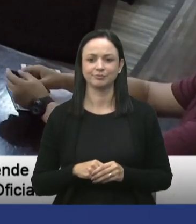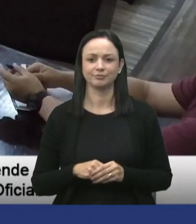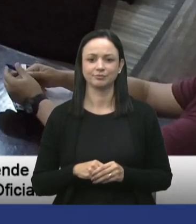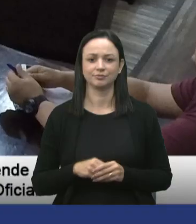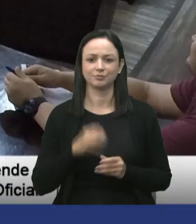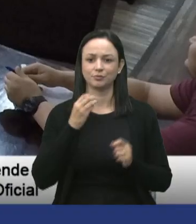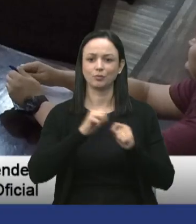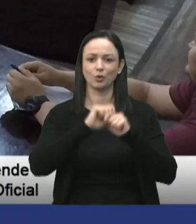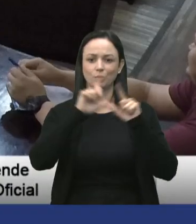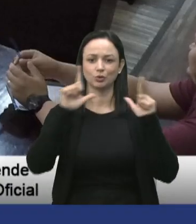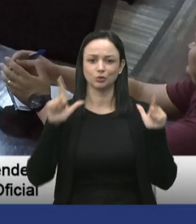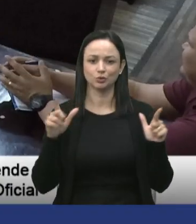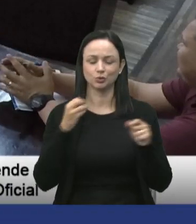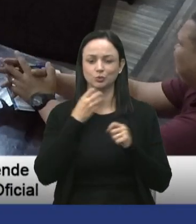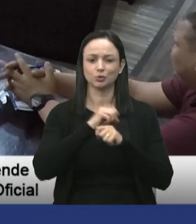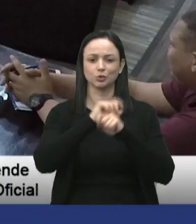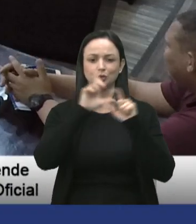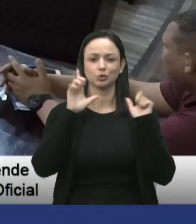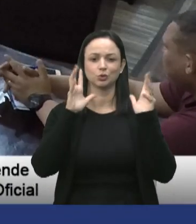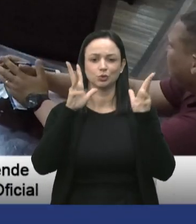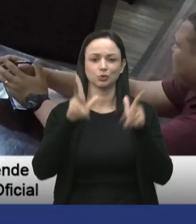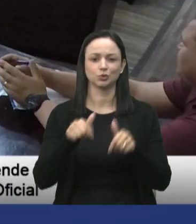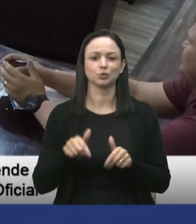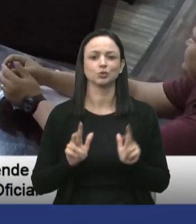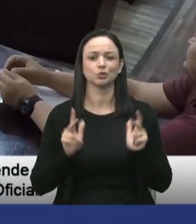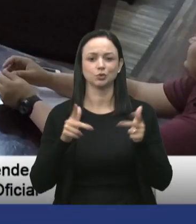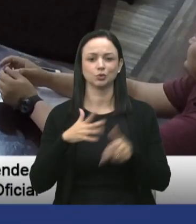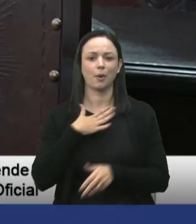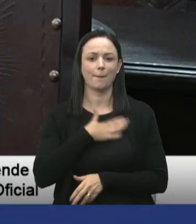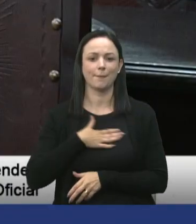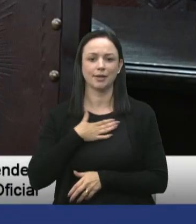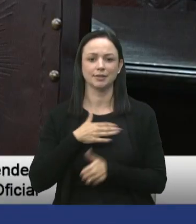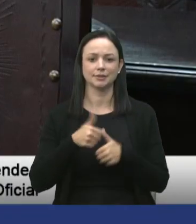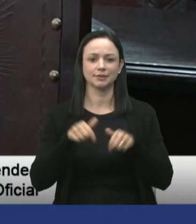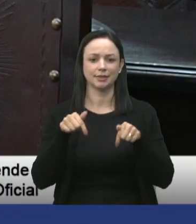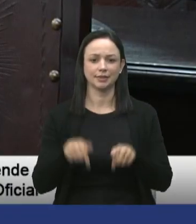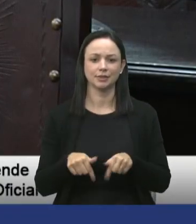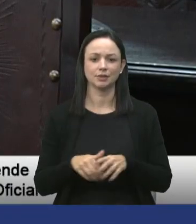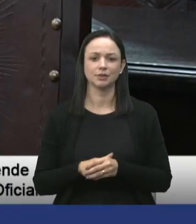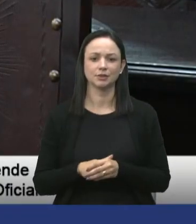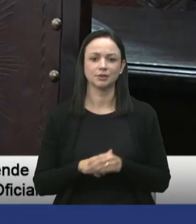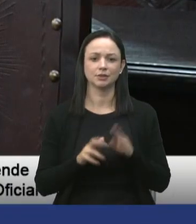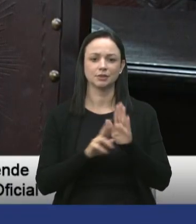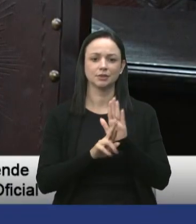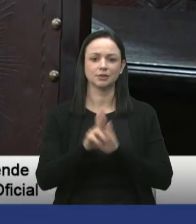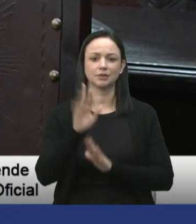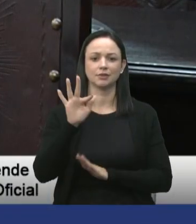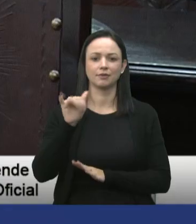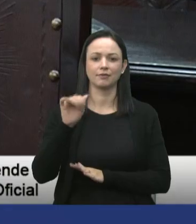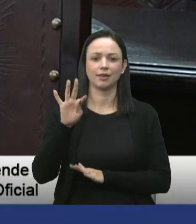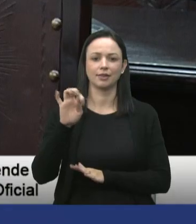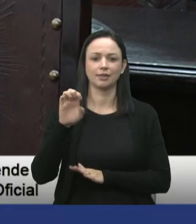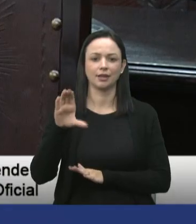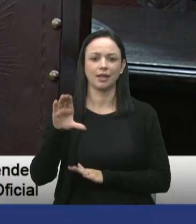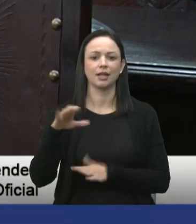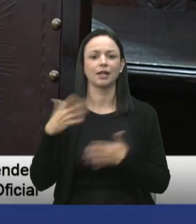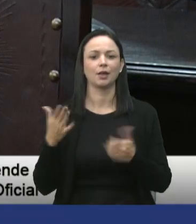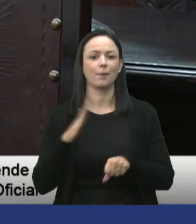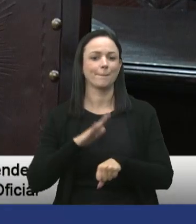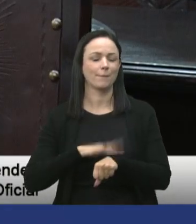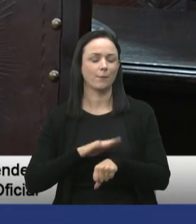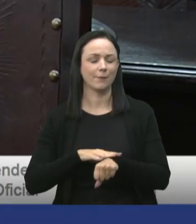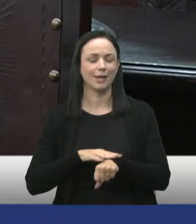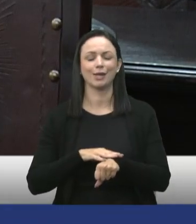Bom dia a todos nessa casa, é um prazer estar aqui, representando a FATEC Jaú, num momento